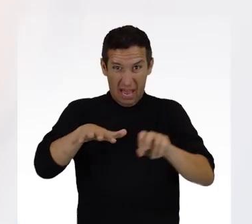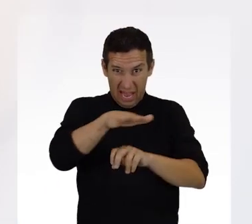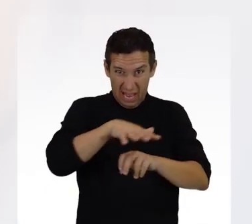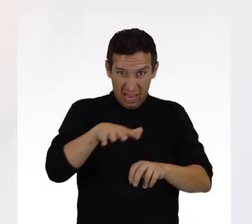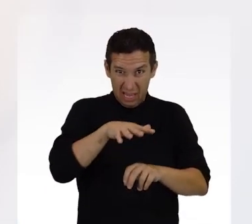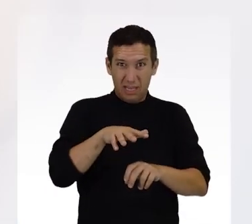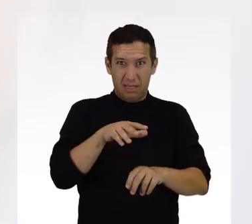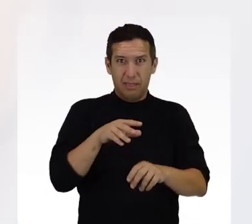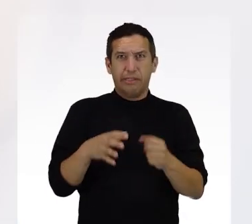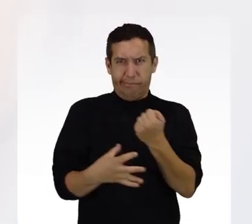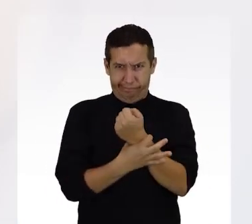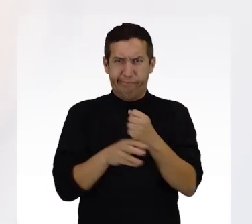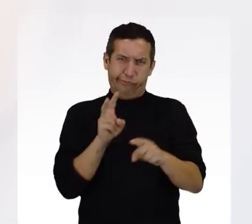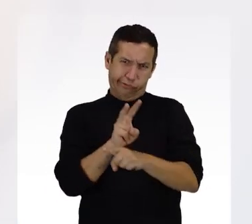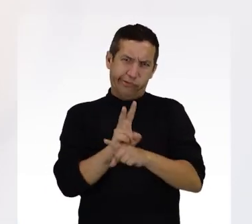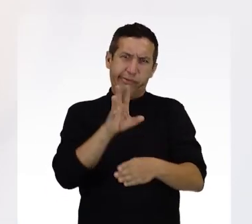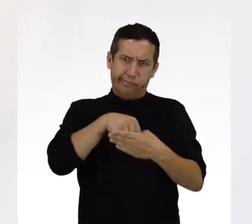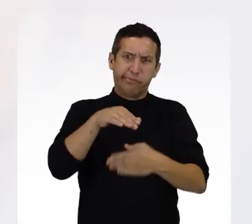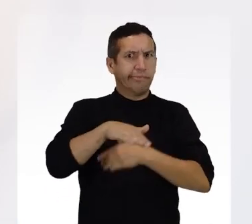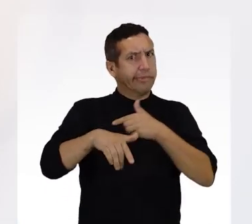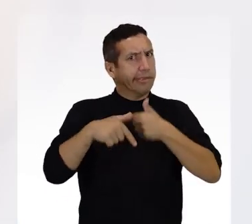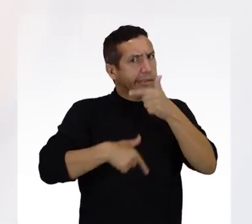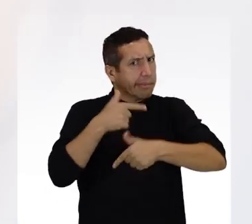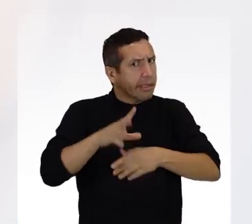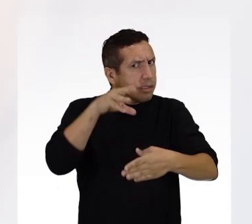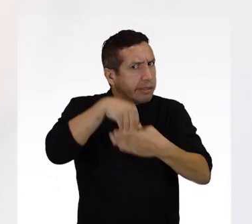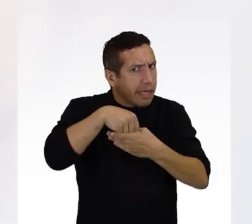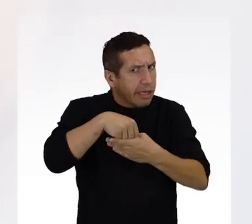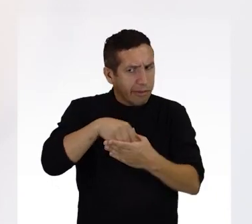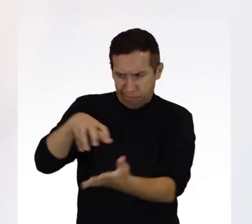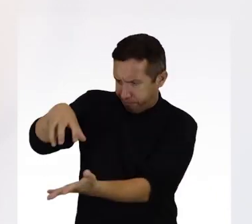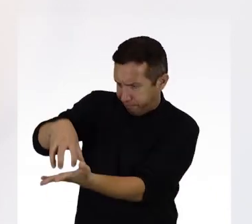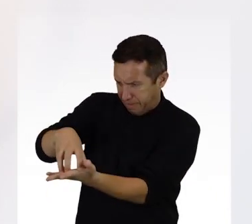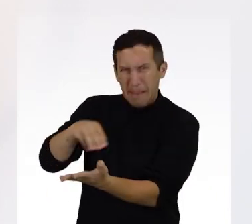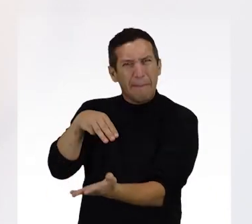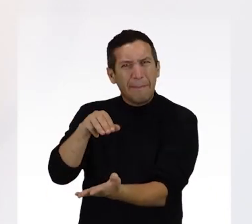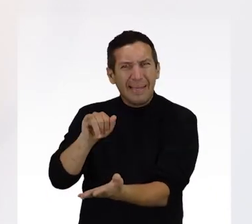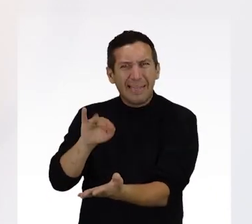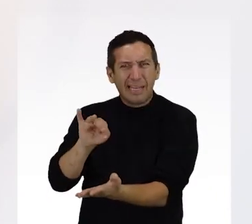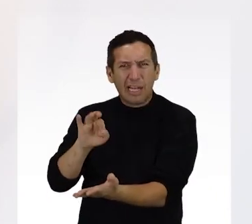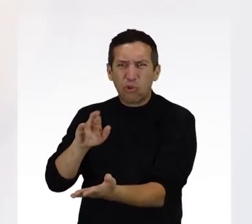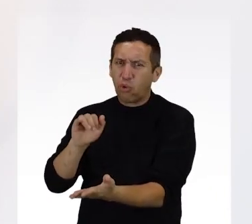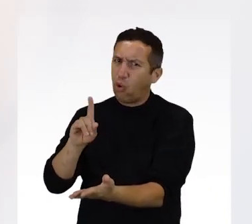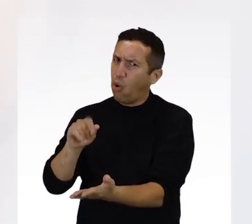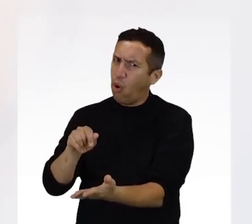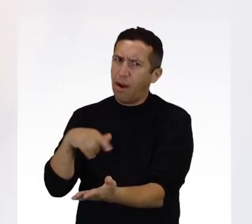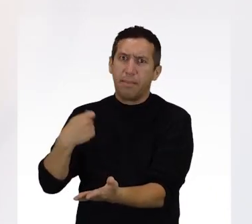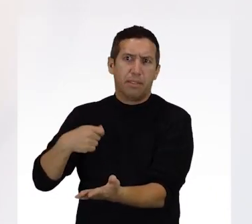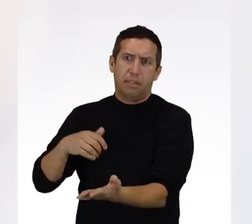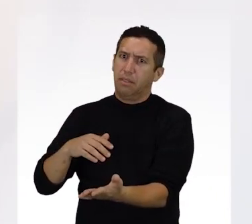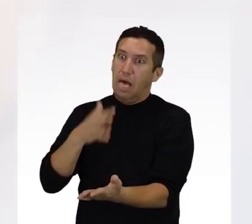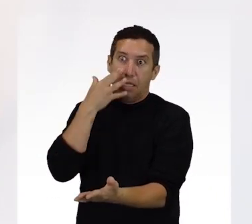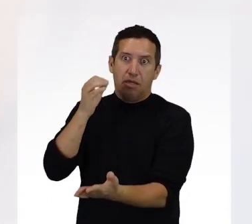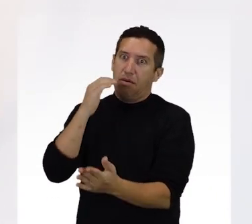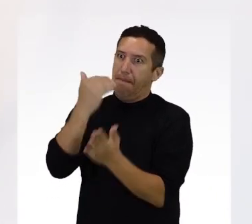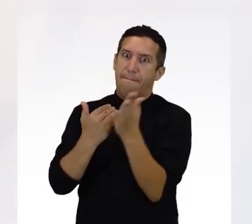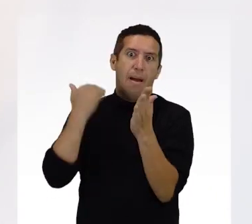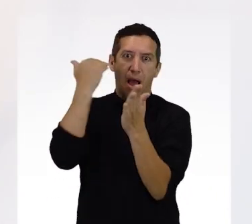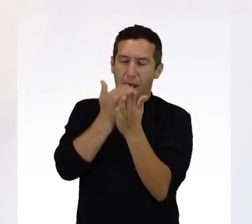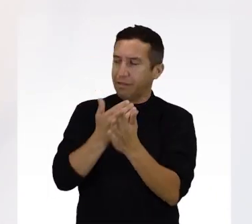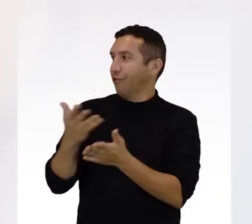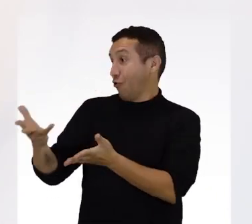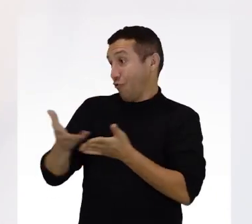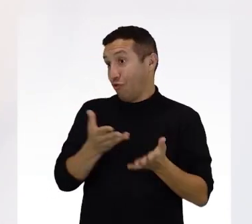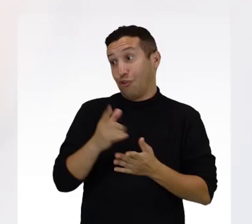processo. Se falar de segurança do trabalho já é um tema amplo, falar de segurança do trabalho em mineradoras,